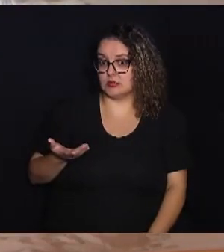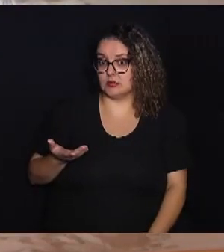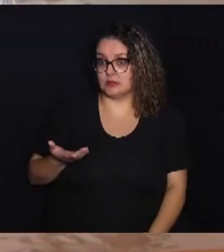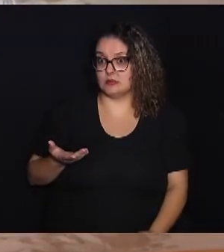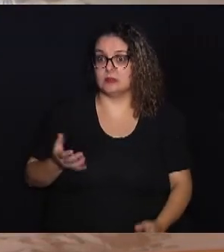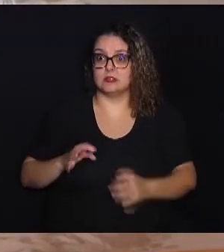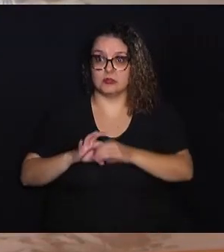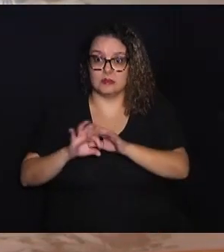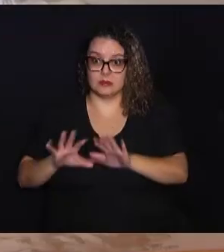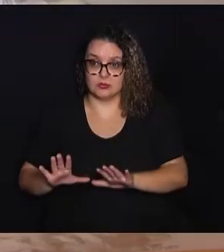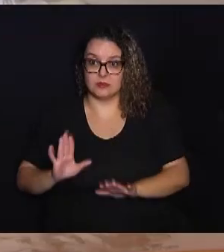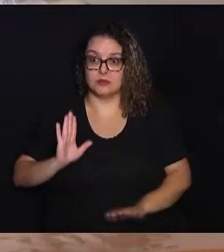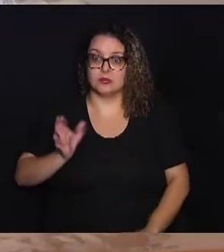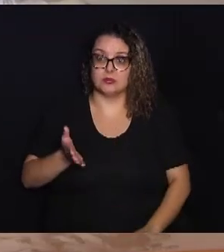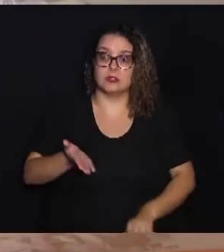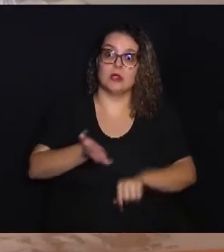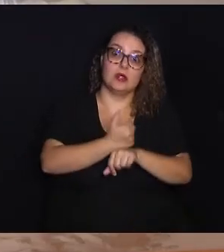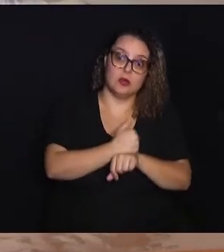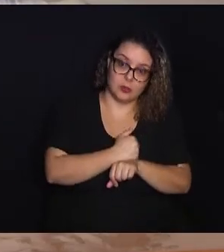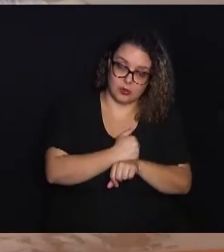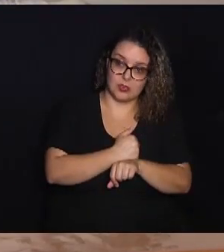Ó, dentro já tem um outro